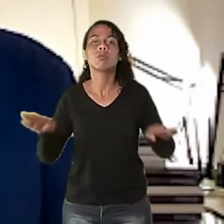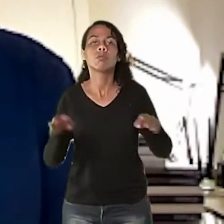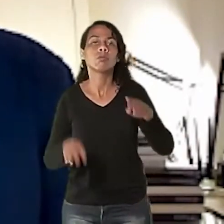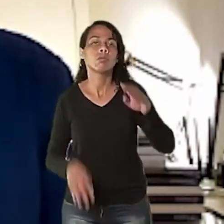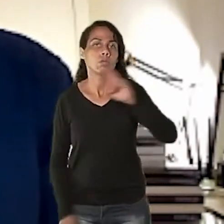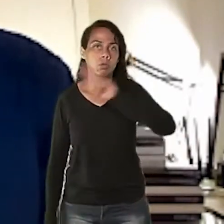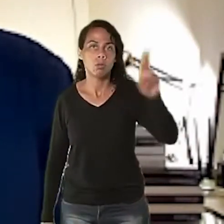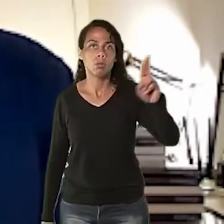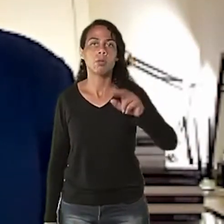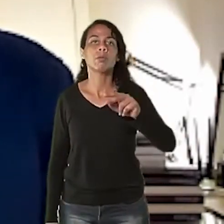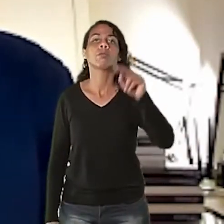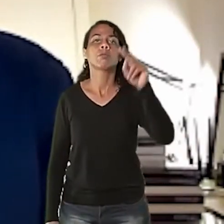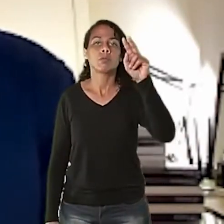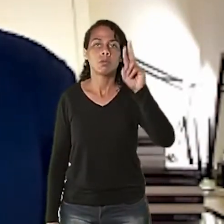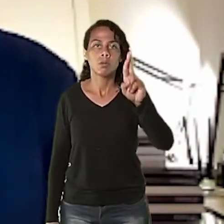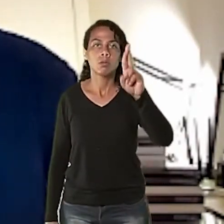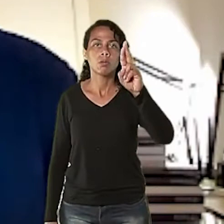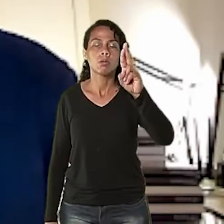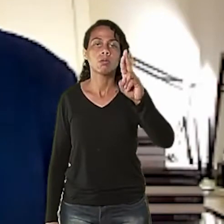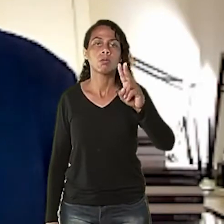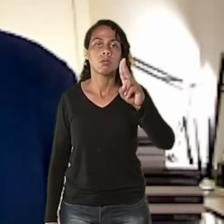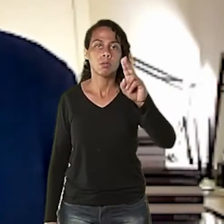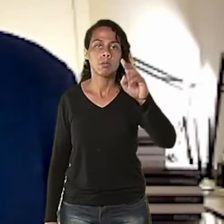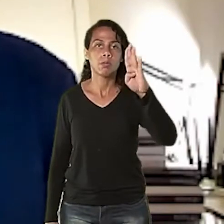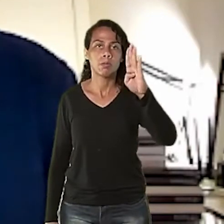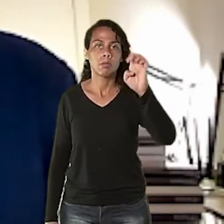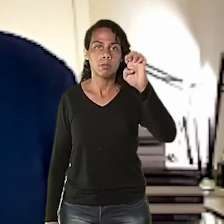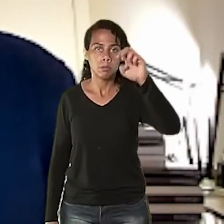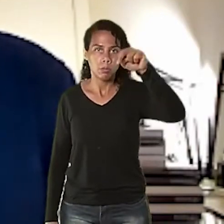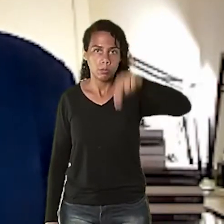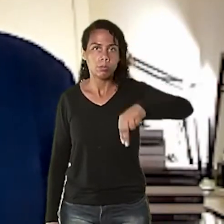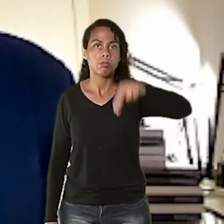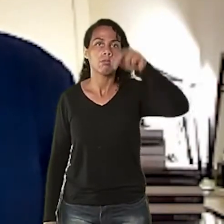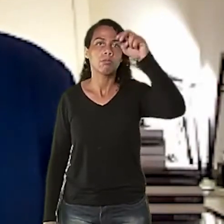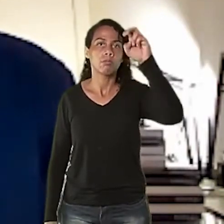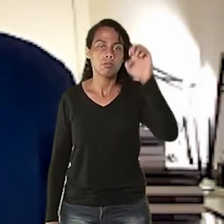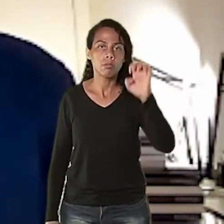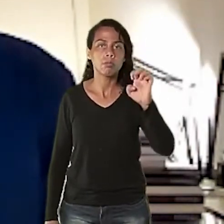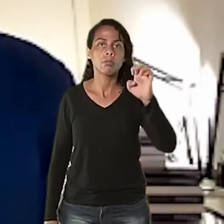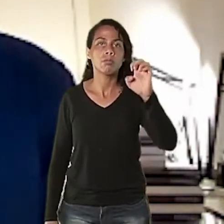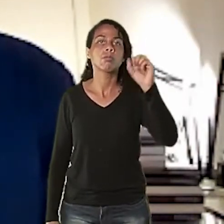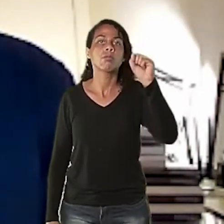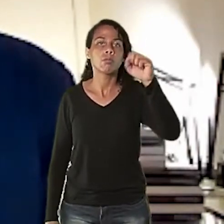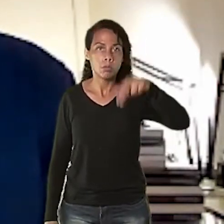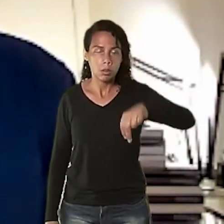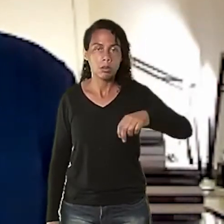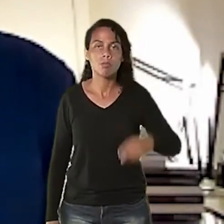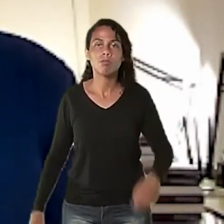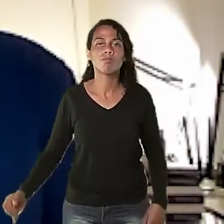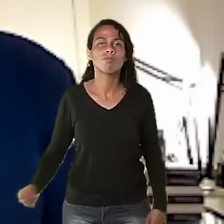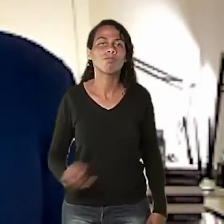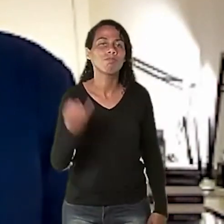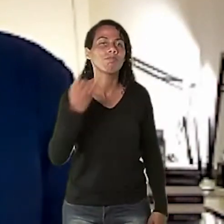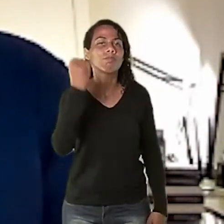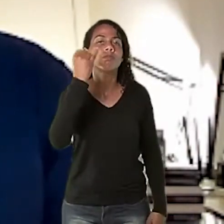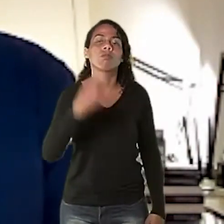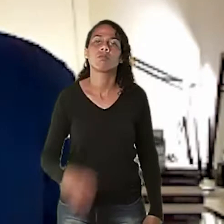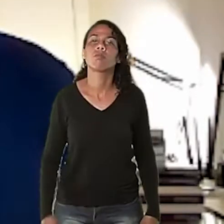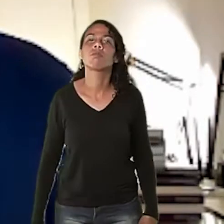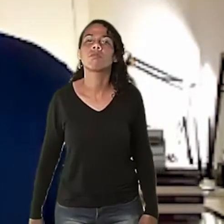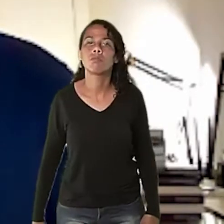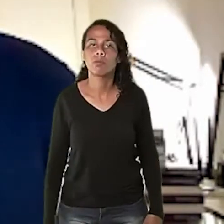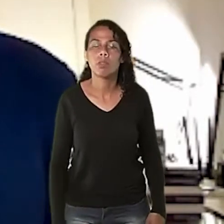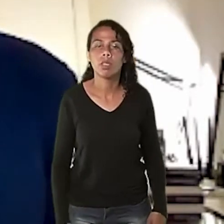ou atravessado pela imagem de um homem nadando na praia. Tem sempre esse aspecto de deslumbramento